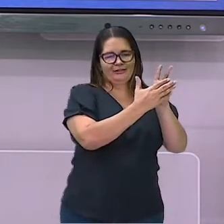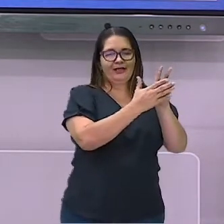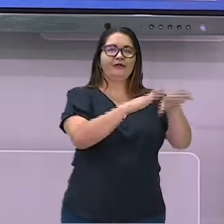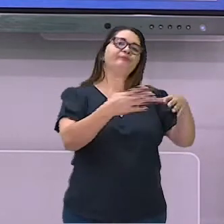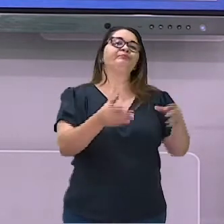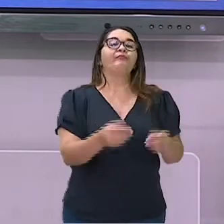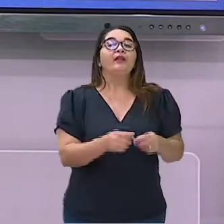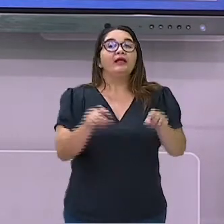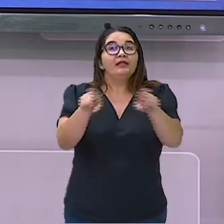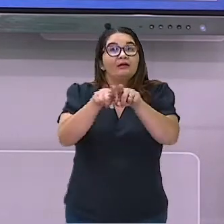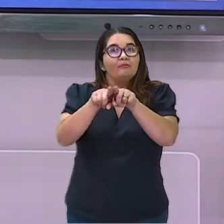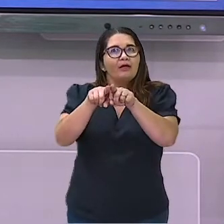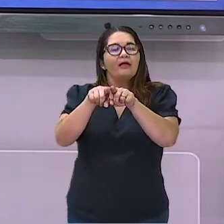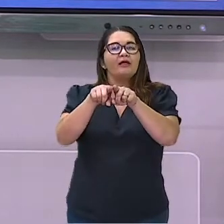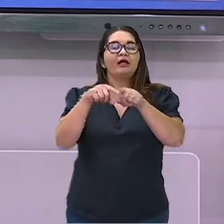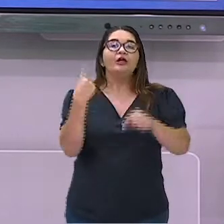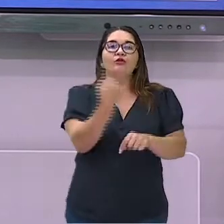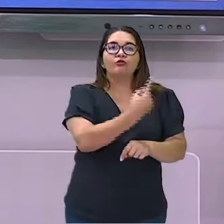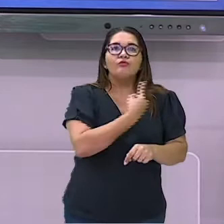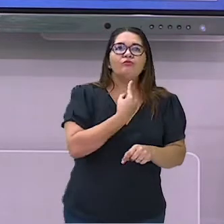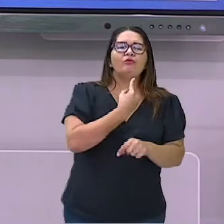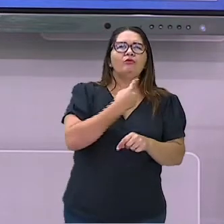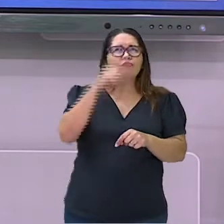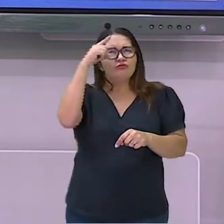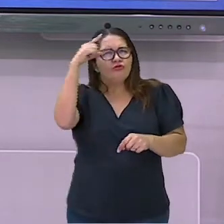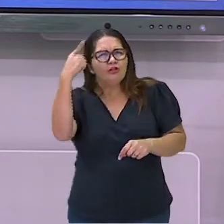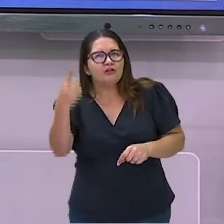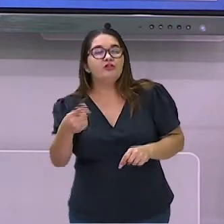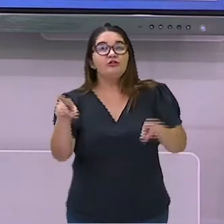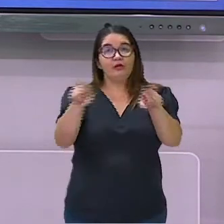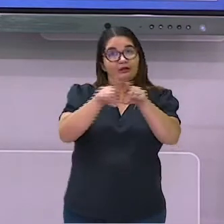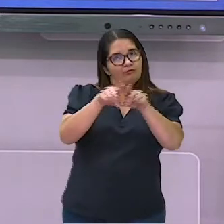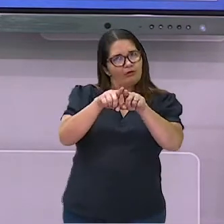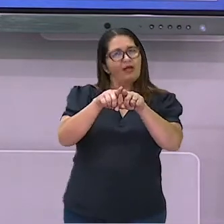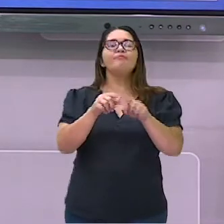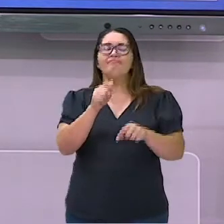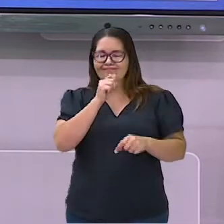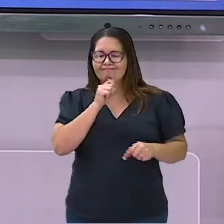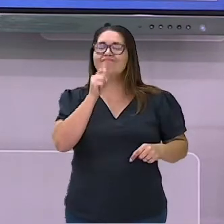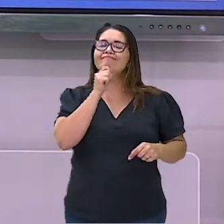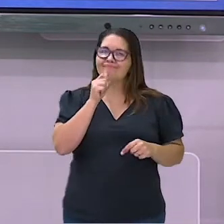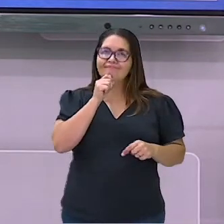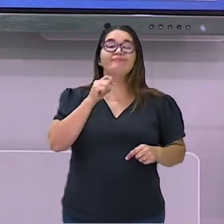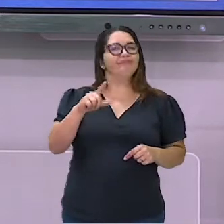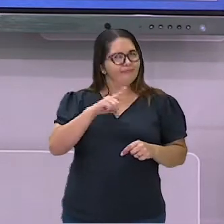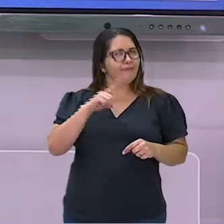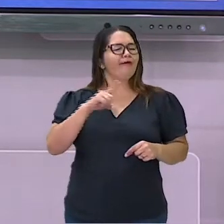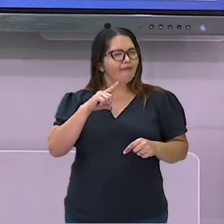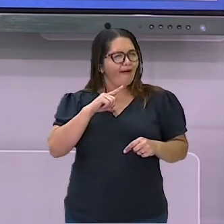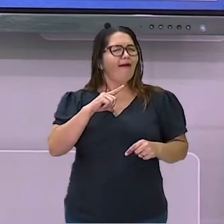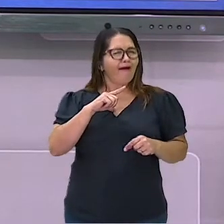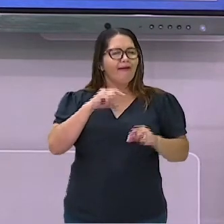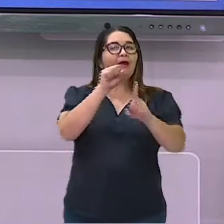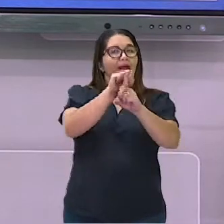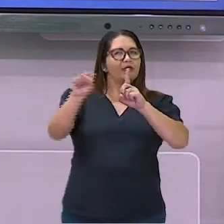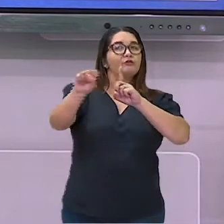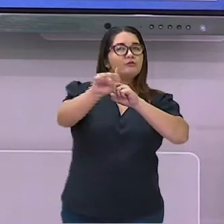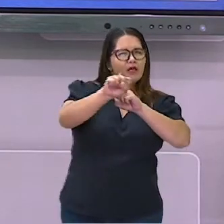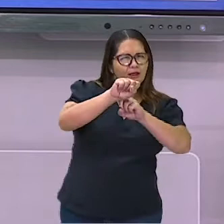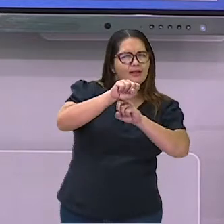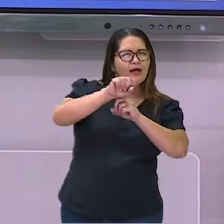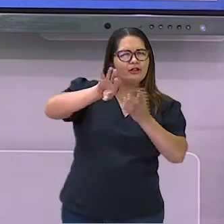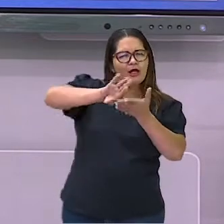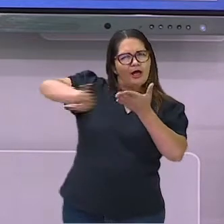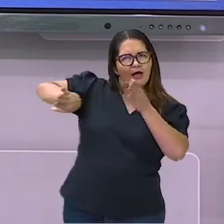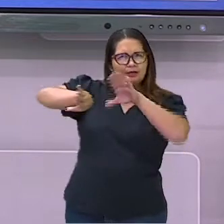primeiros. No nosso presente, nosso dia a dia, ainda permanece algumas divisões sociais com